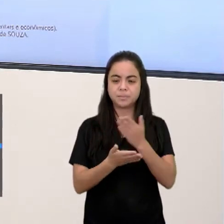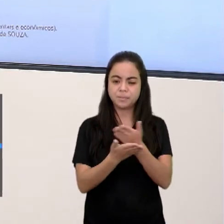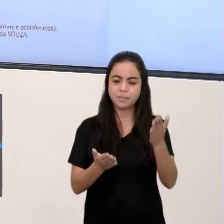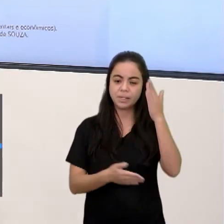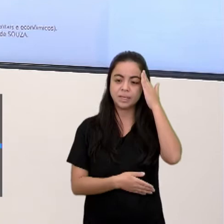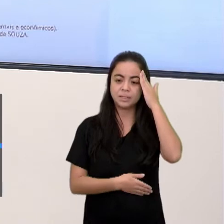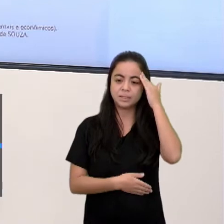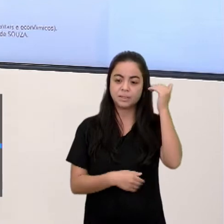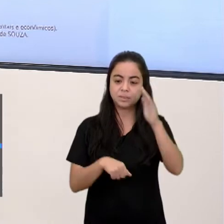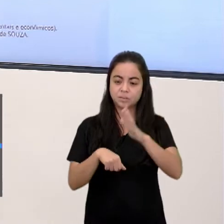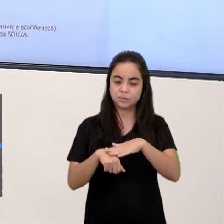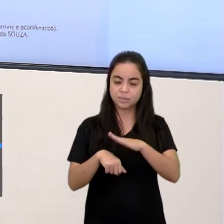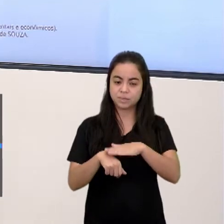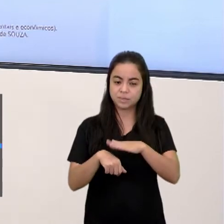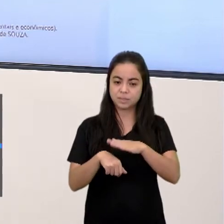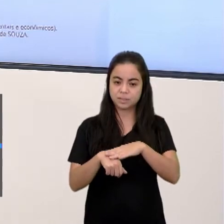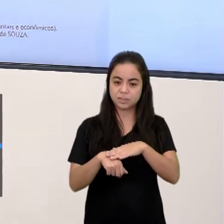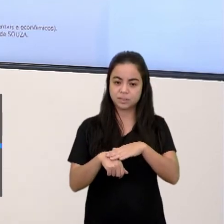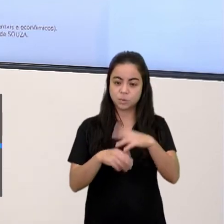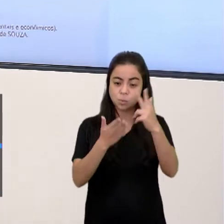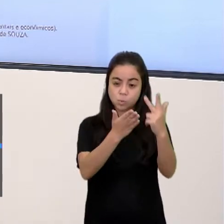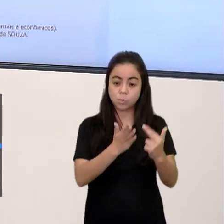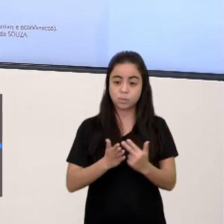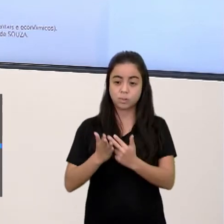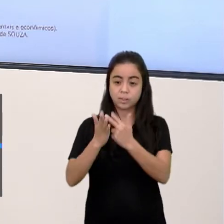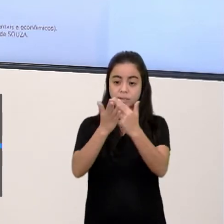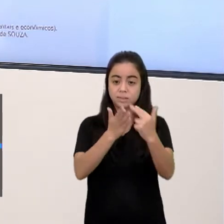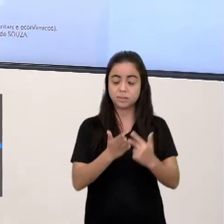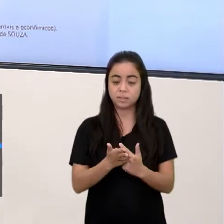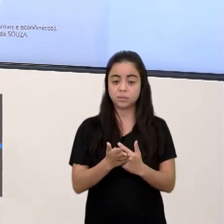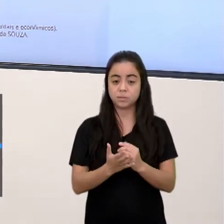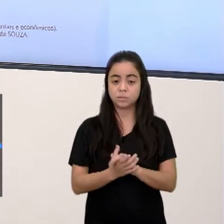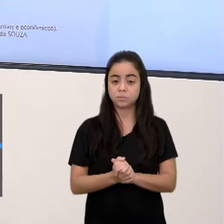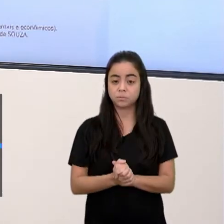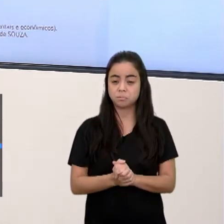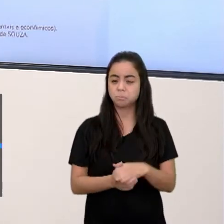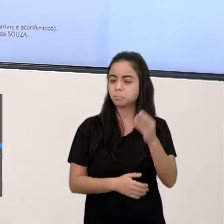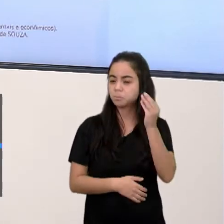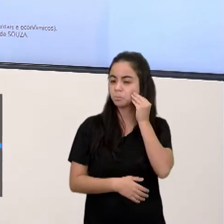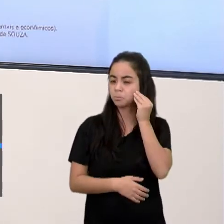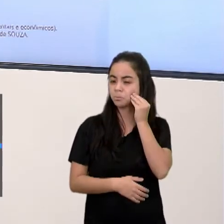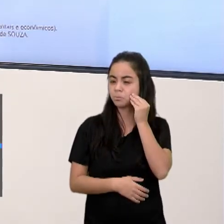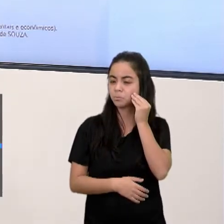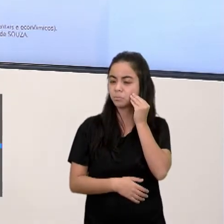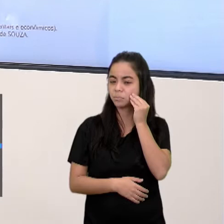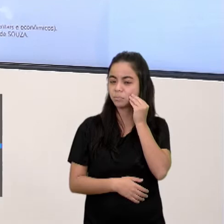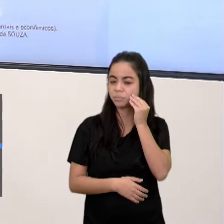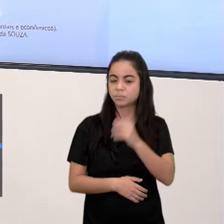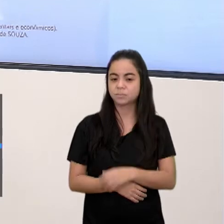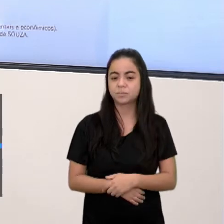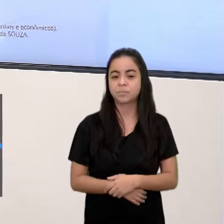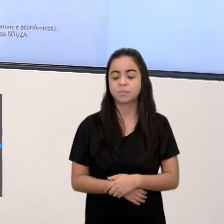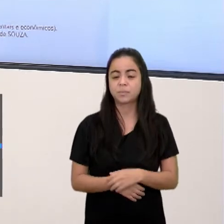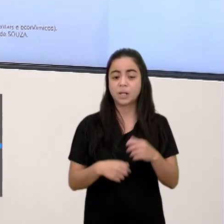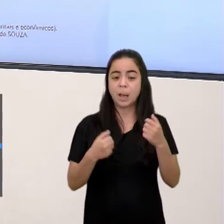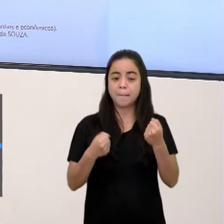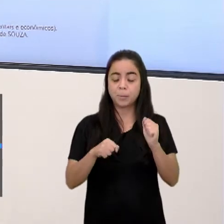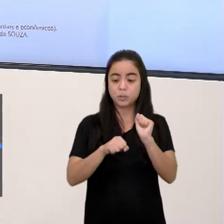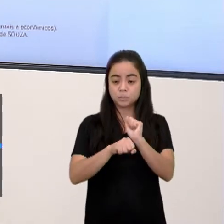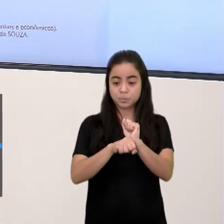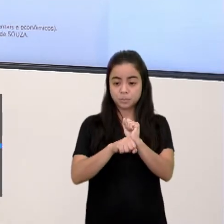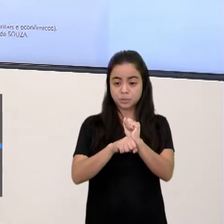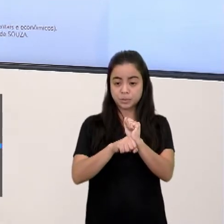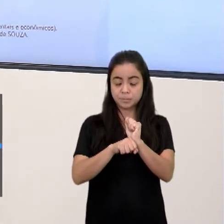saberia fazer um desenho dessas coisas que a gente falou? Tenta aí, como essa aula é gravada, você pode dar uma pausa e